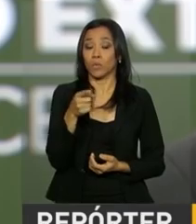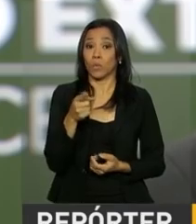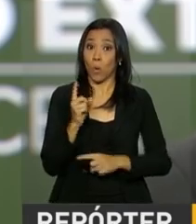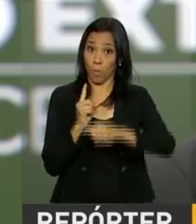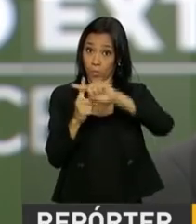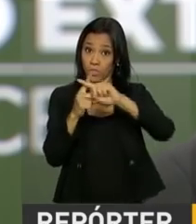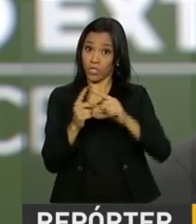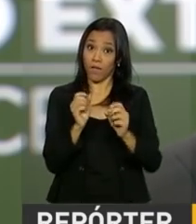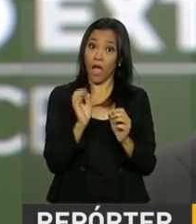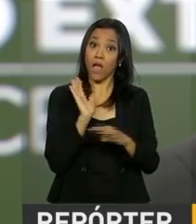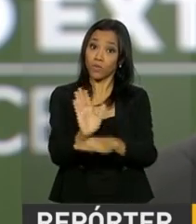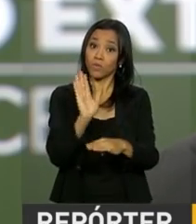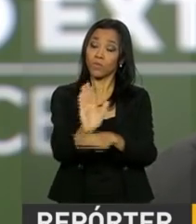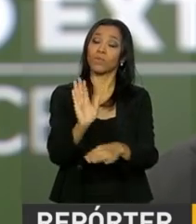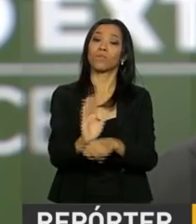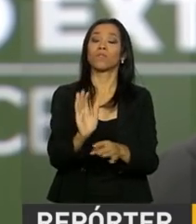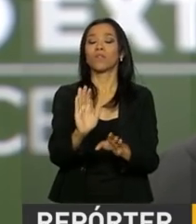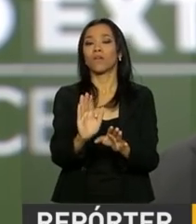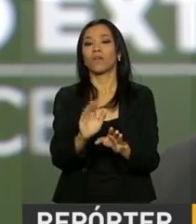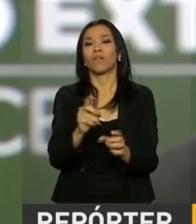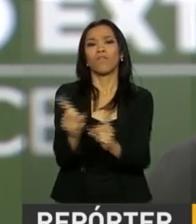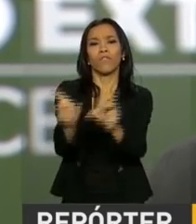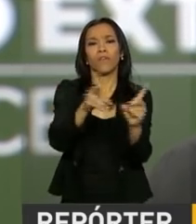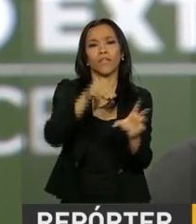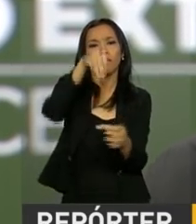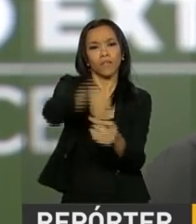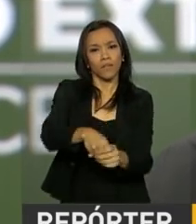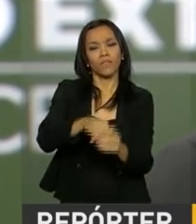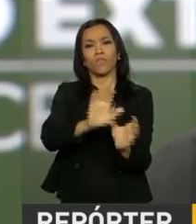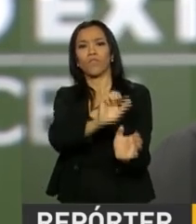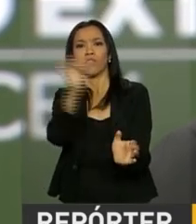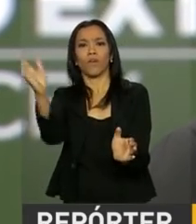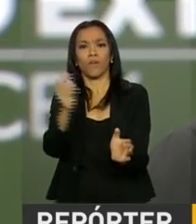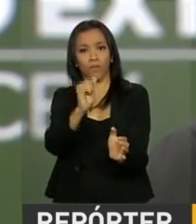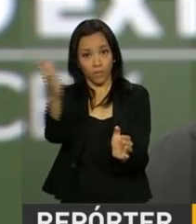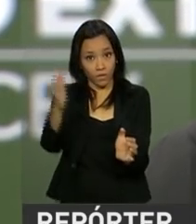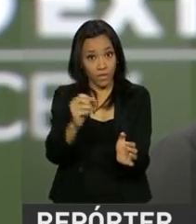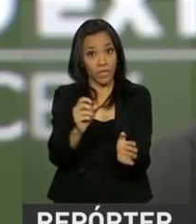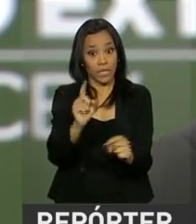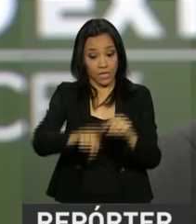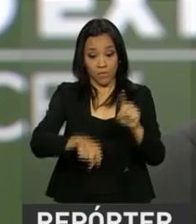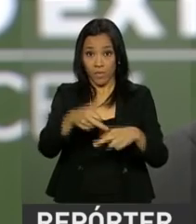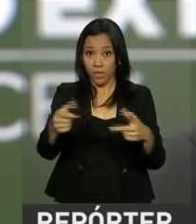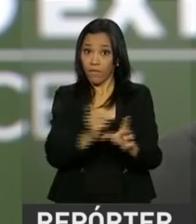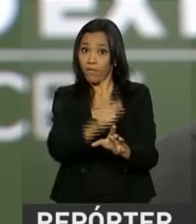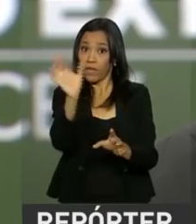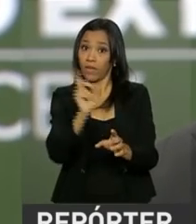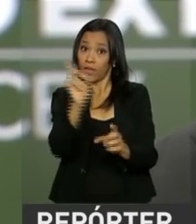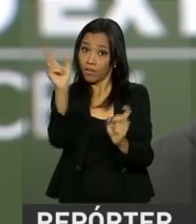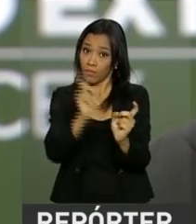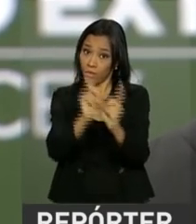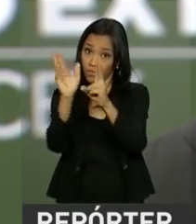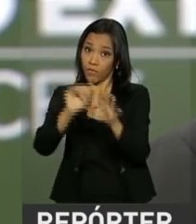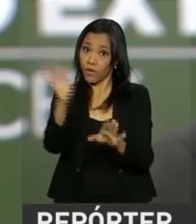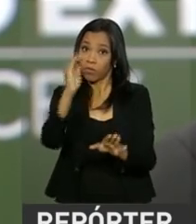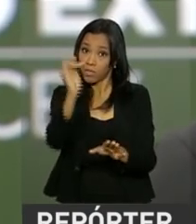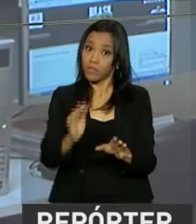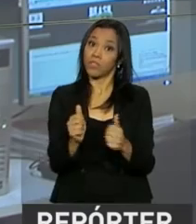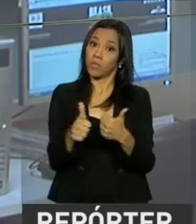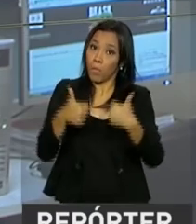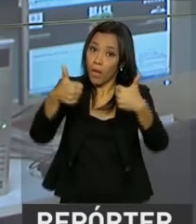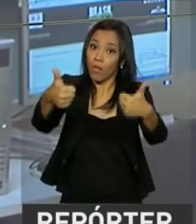contas externas e também esperamos aí que as importações sejam um primeiro sinal aí de uma melhora da atividade